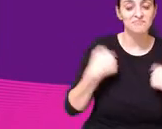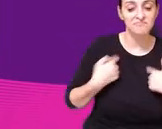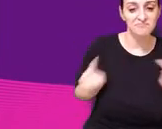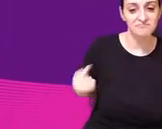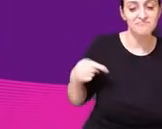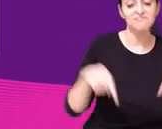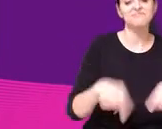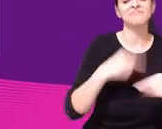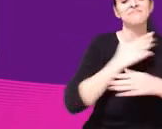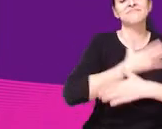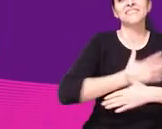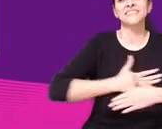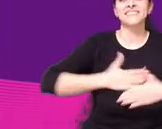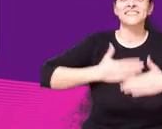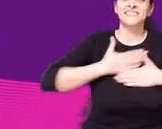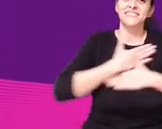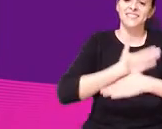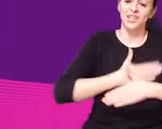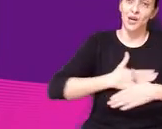prazer enorme poder